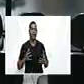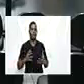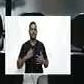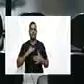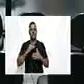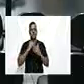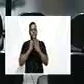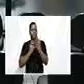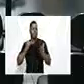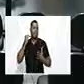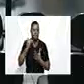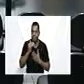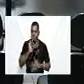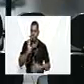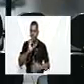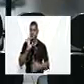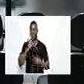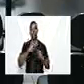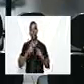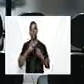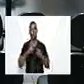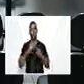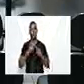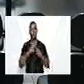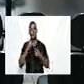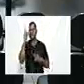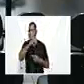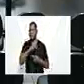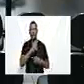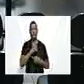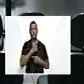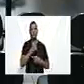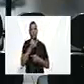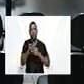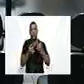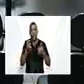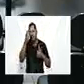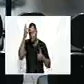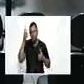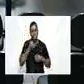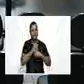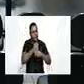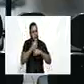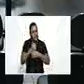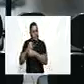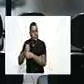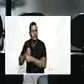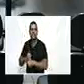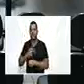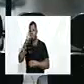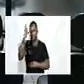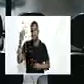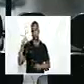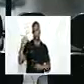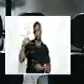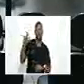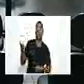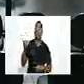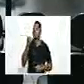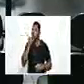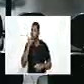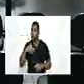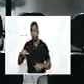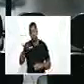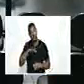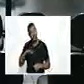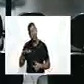mais porque o o percentual é baixo de gente então eles quando alguém me pede eu falo com a pessoa Daquele bairro